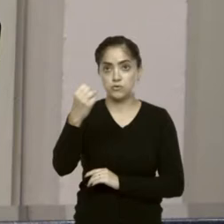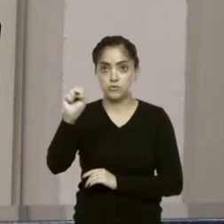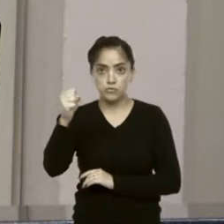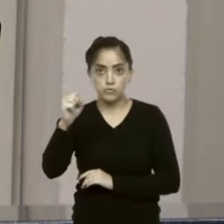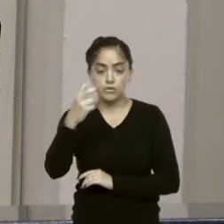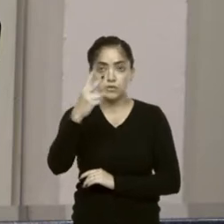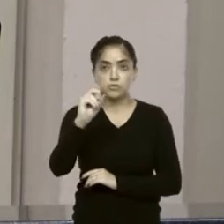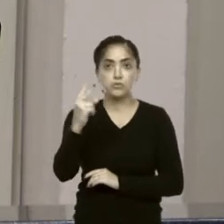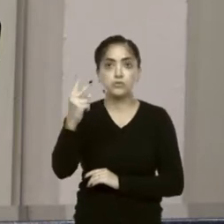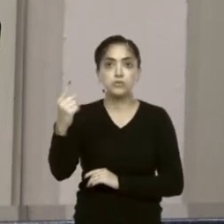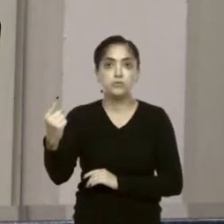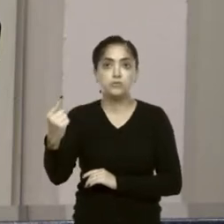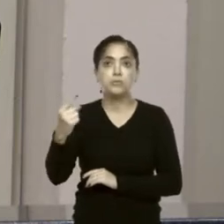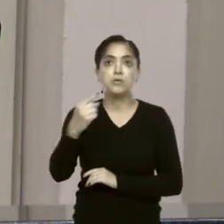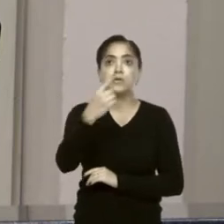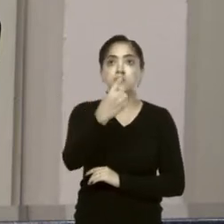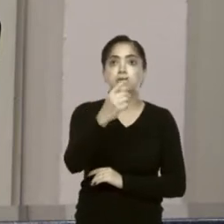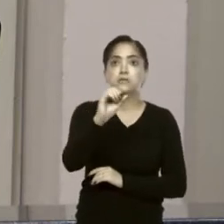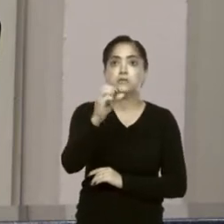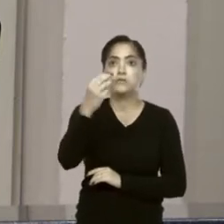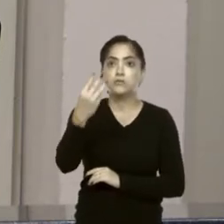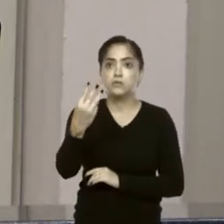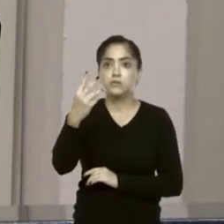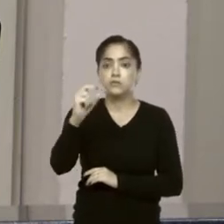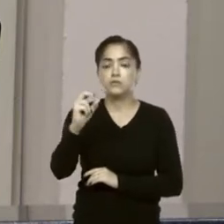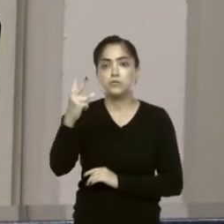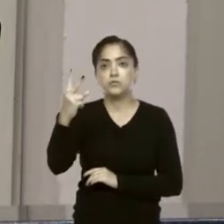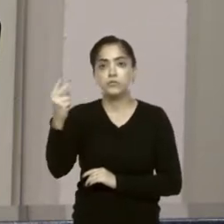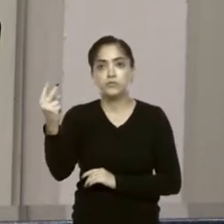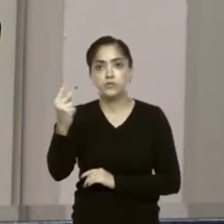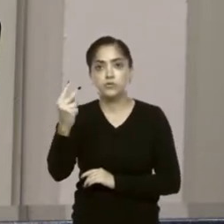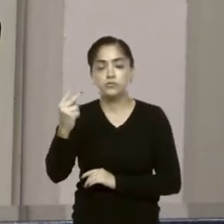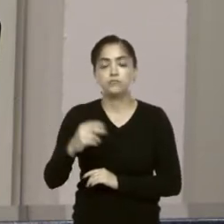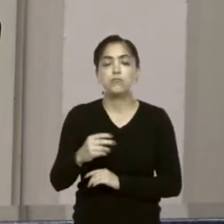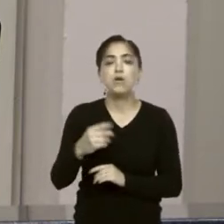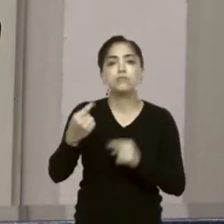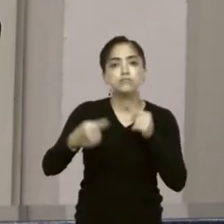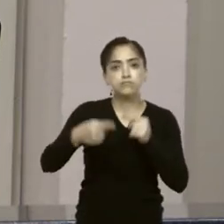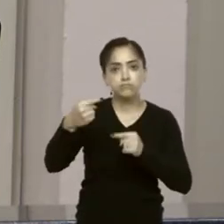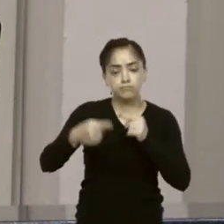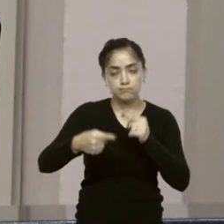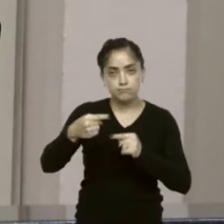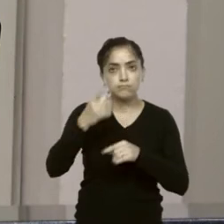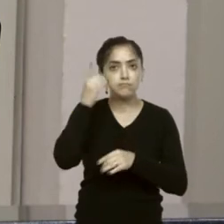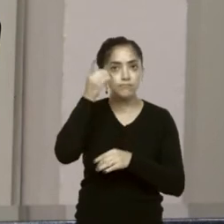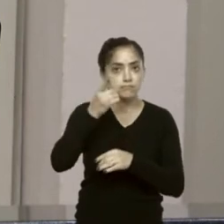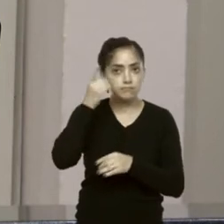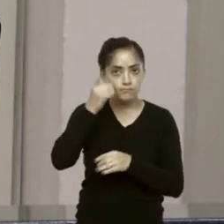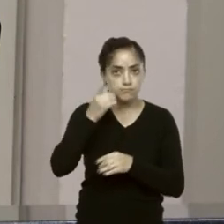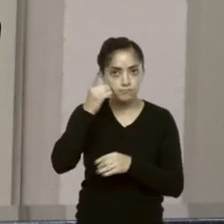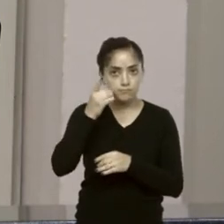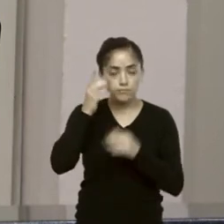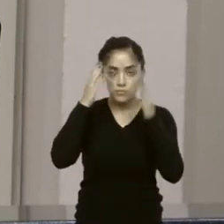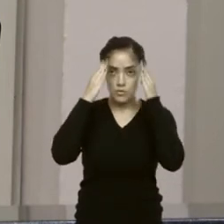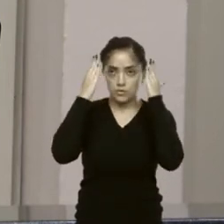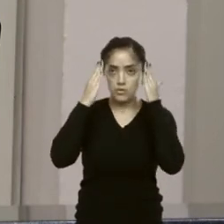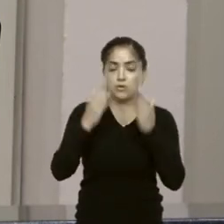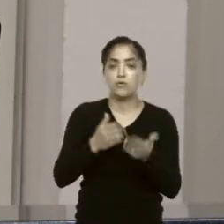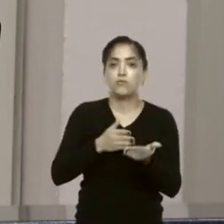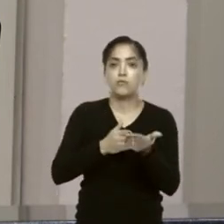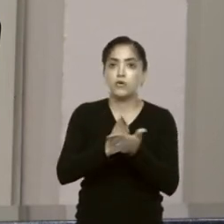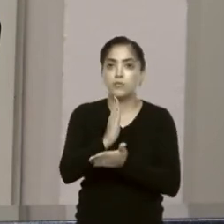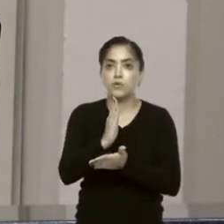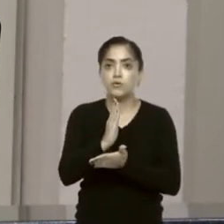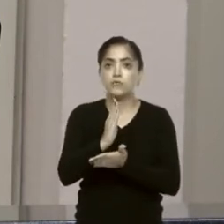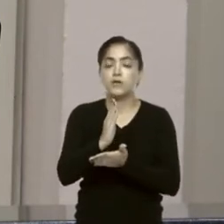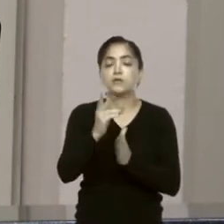488/2021 e 103/2022. Após ser discutido pelo senhor deputado José Milton Schaefer, foi aprovado em turno único